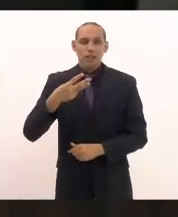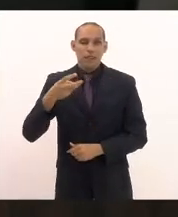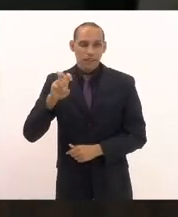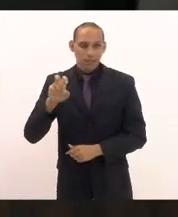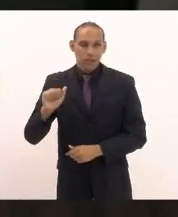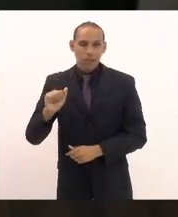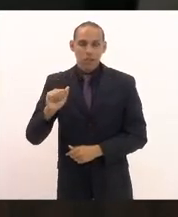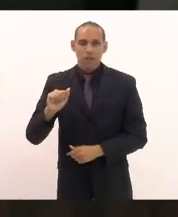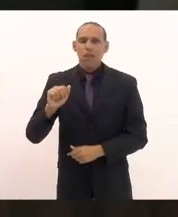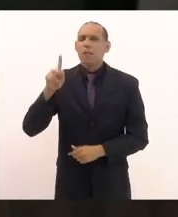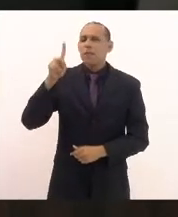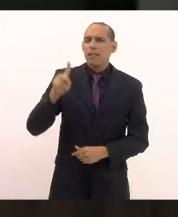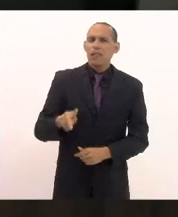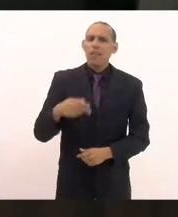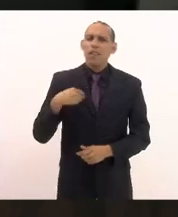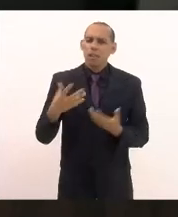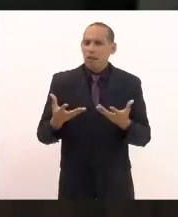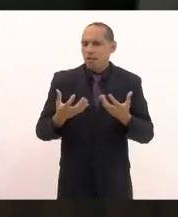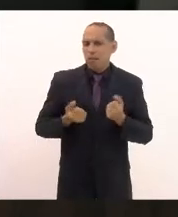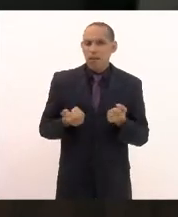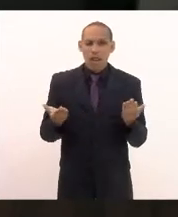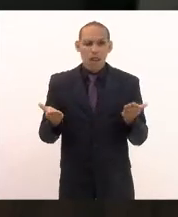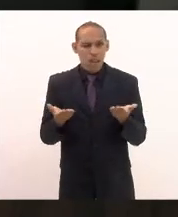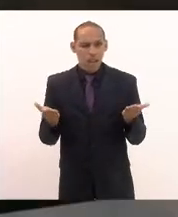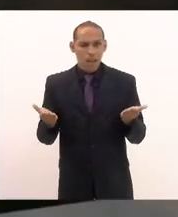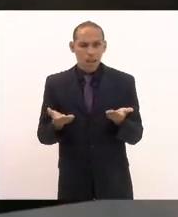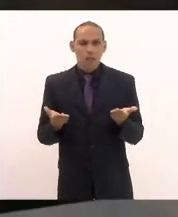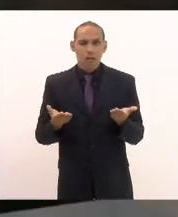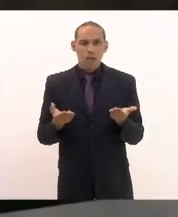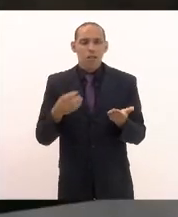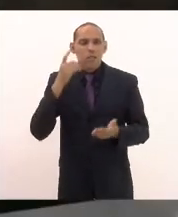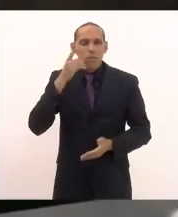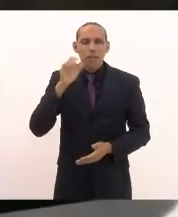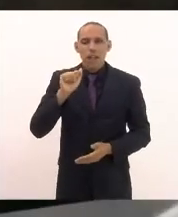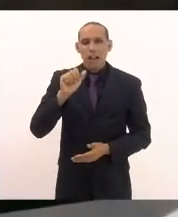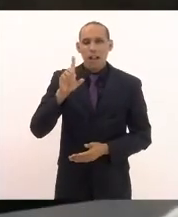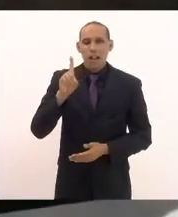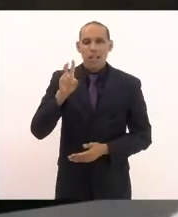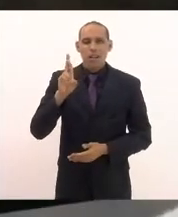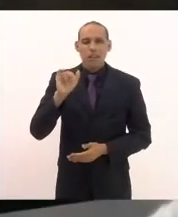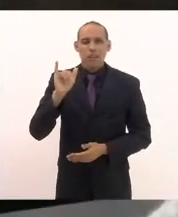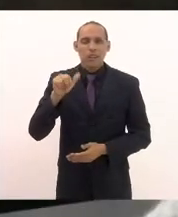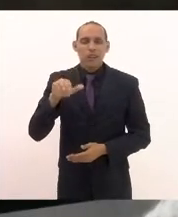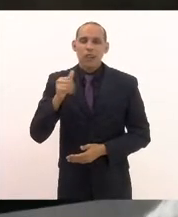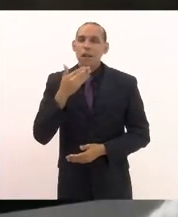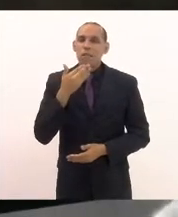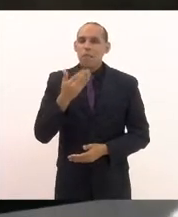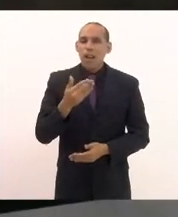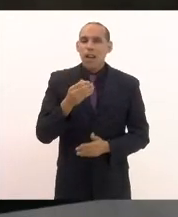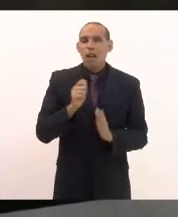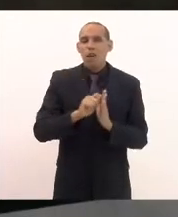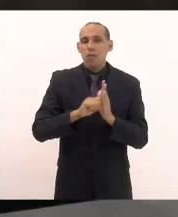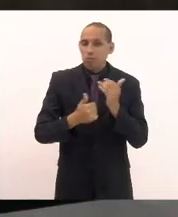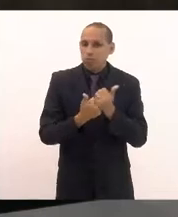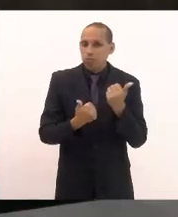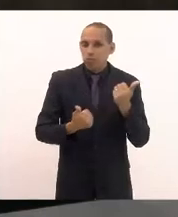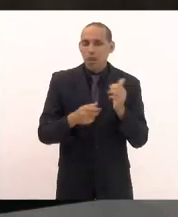4335A. Presidente, eu recebi aqui agora da nossa deputada Adriana pedindo coautoria no projeto